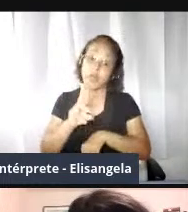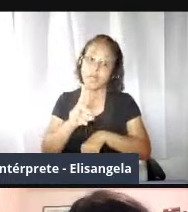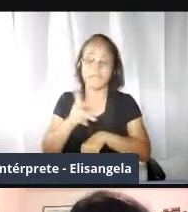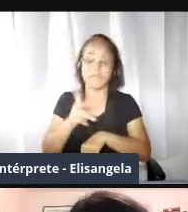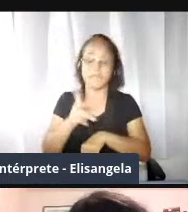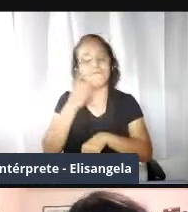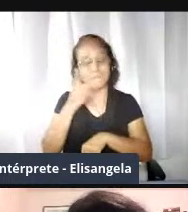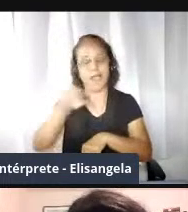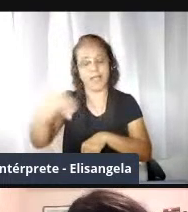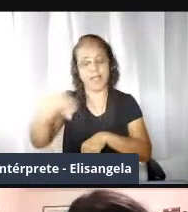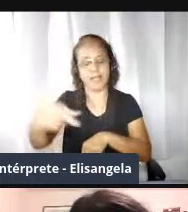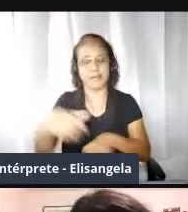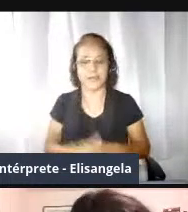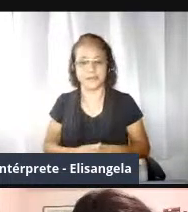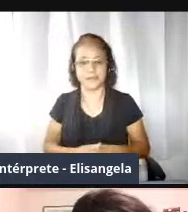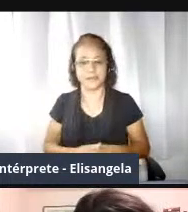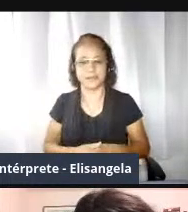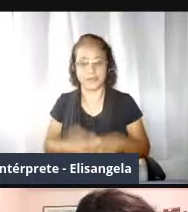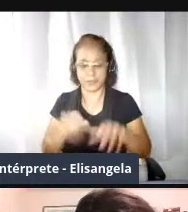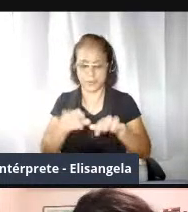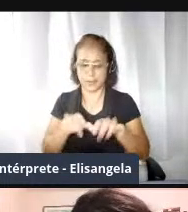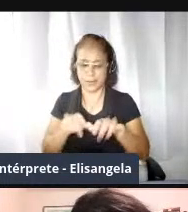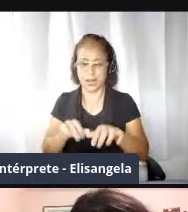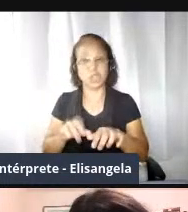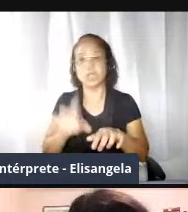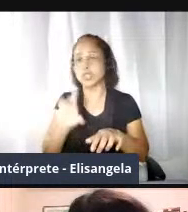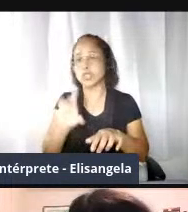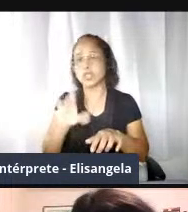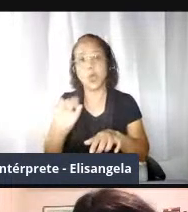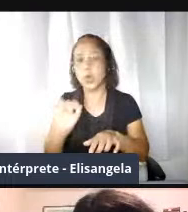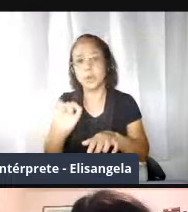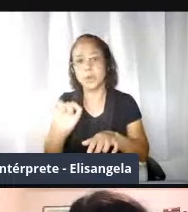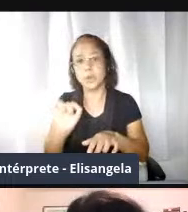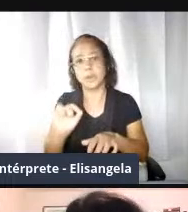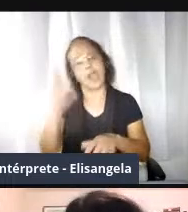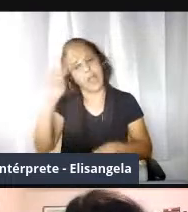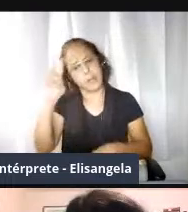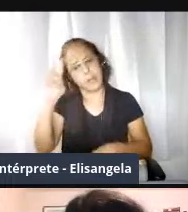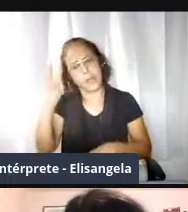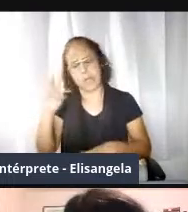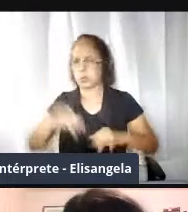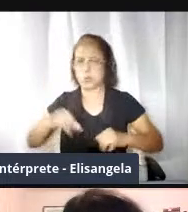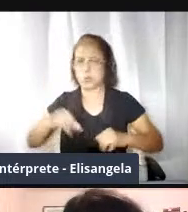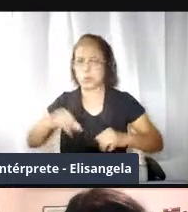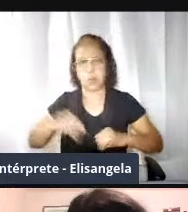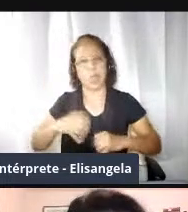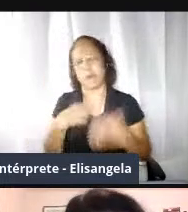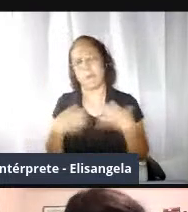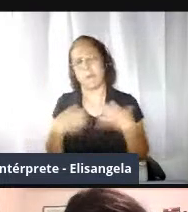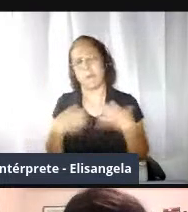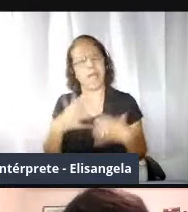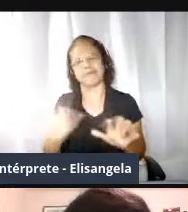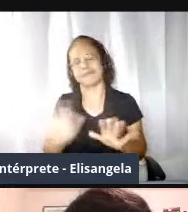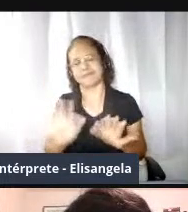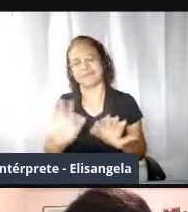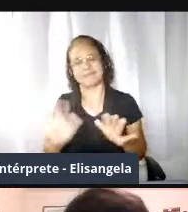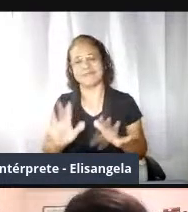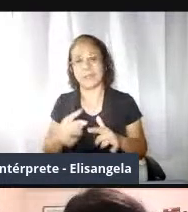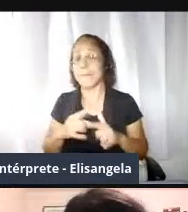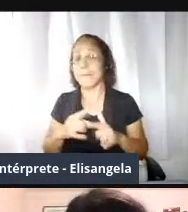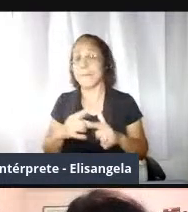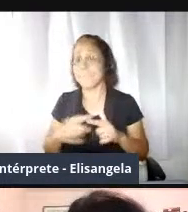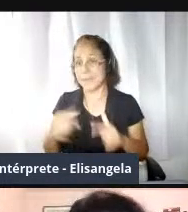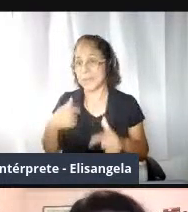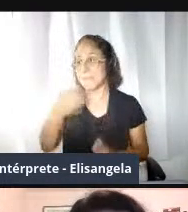aí só para lembrar, não tenho mágoa disso, né? Não fico sofrendo até hoje, mas a minha bolsa FAPESP foi, eu pedi bolsa FAPESP